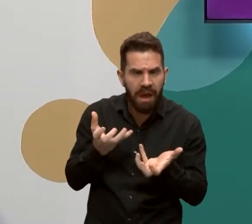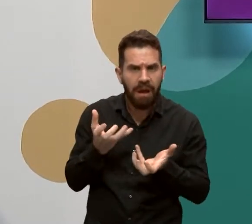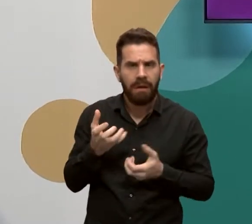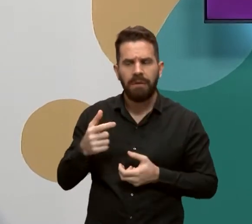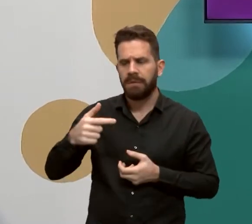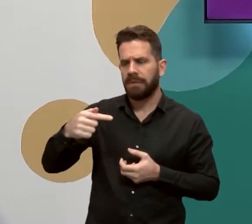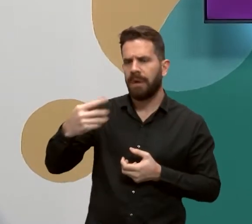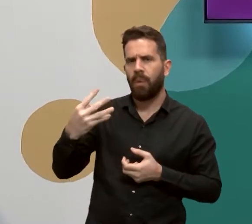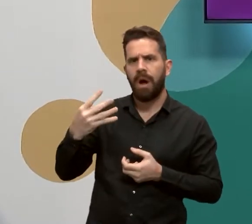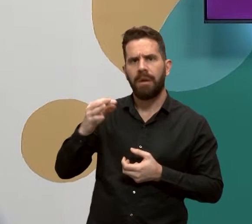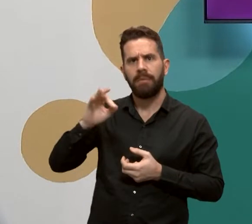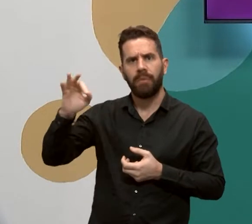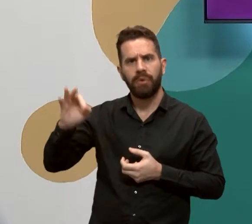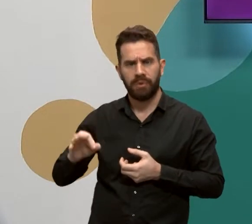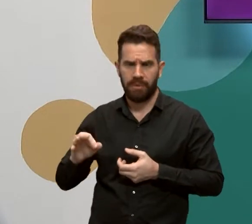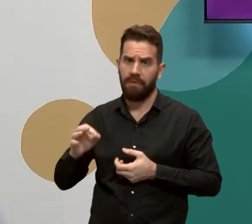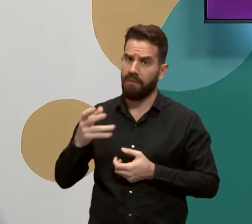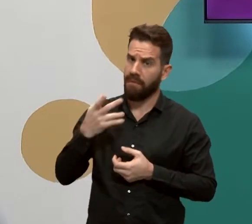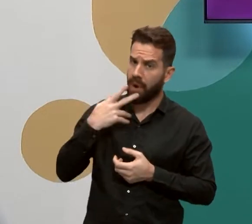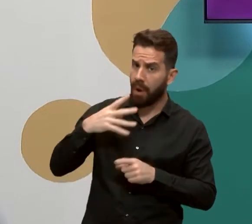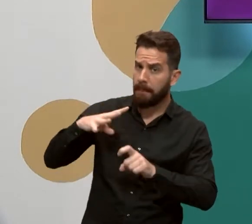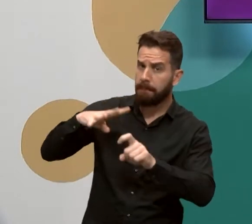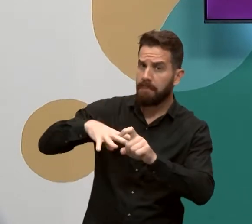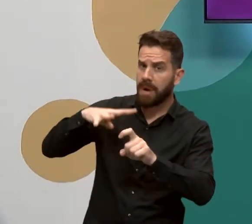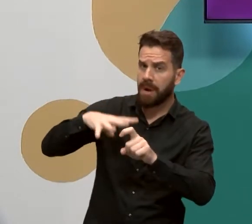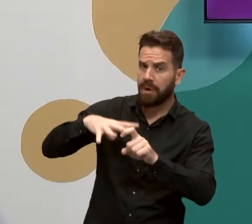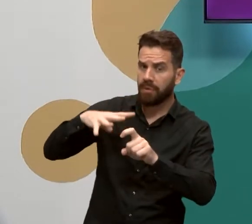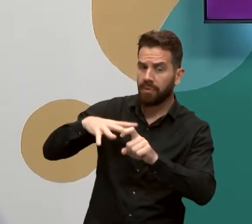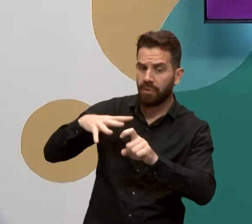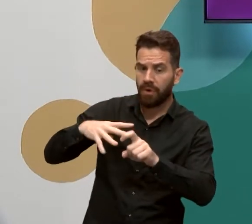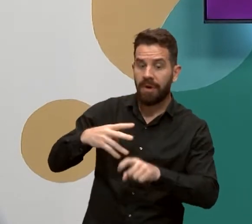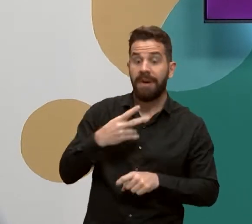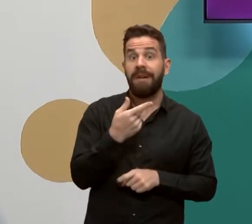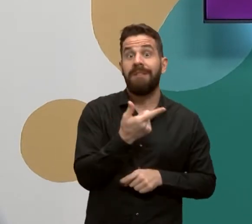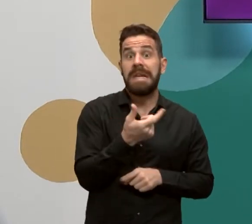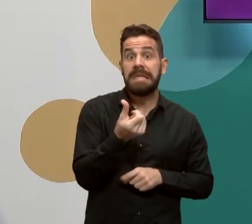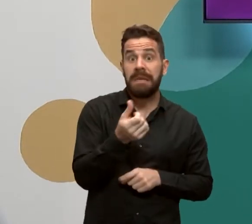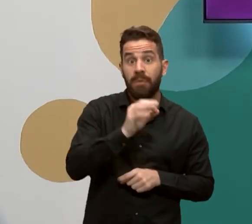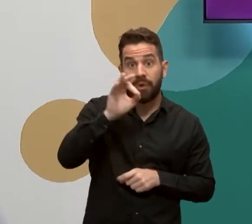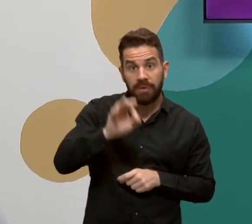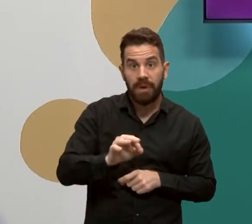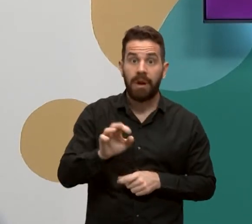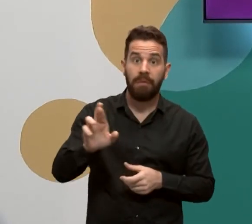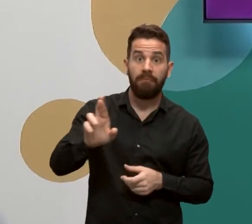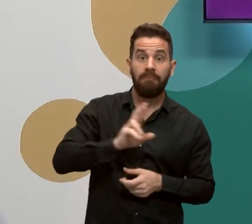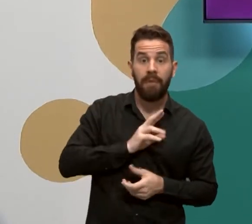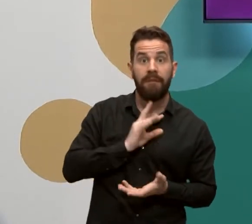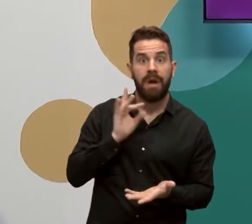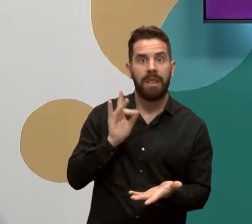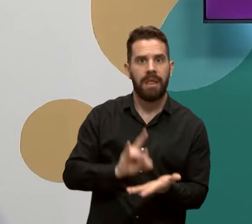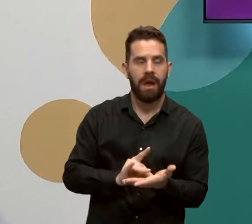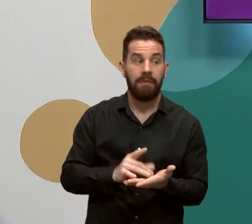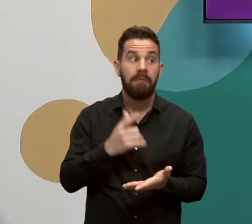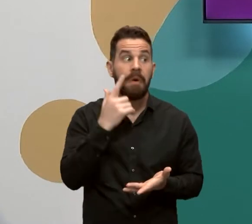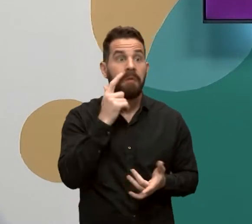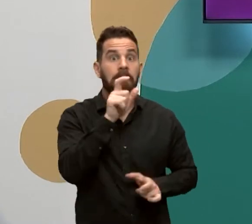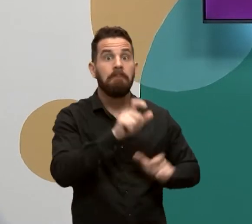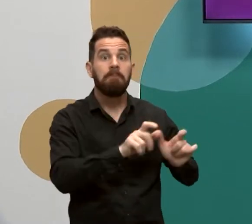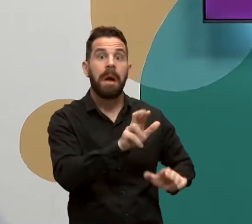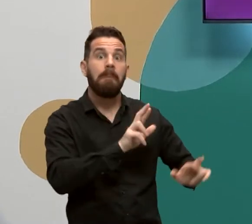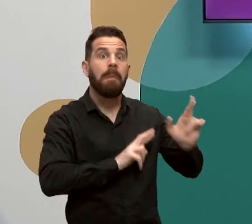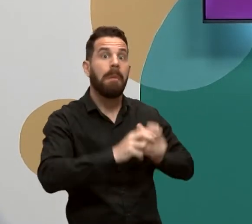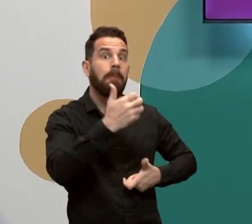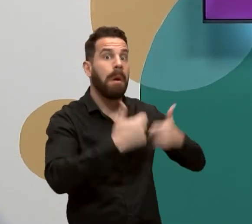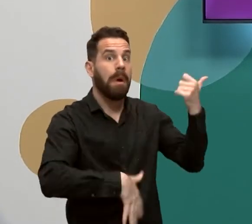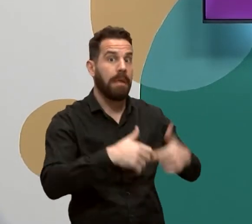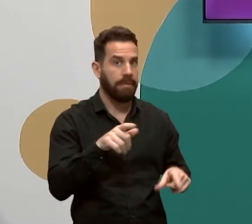74% respondeu que é mito e 26% disse que é verdade. Já nossos especialistas vão comentar sobre isso